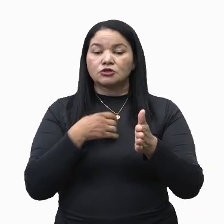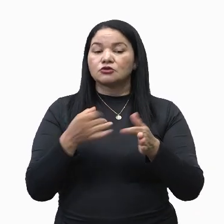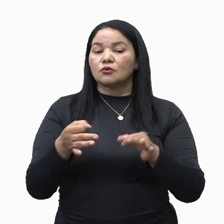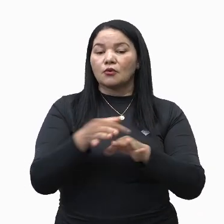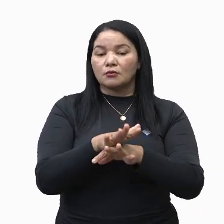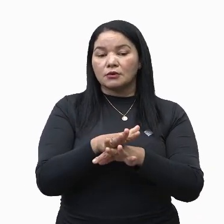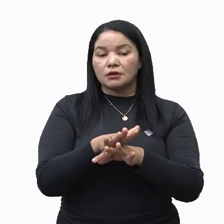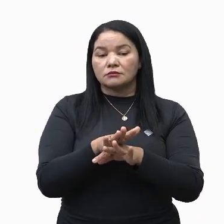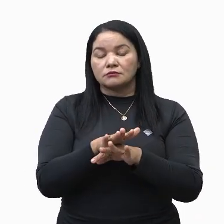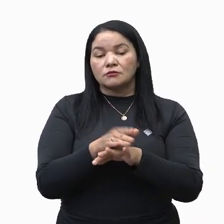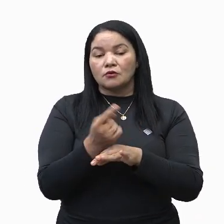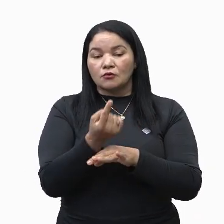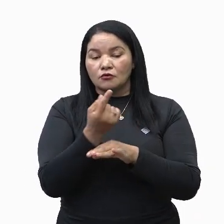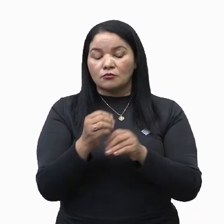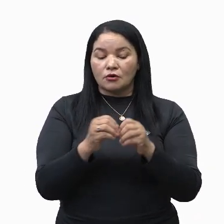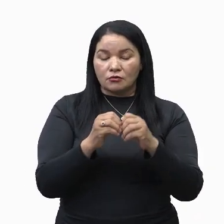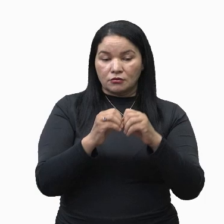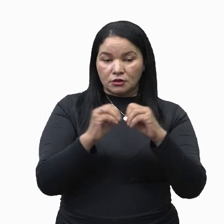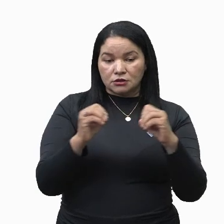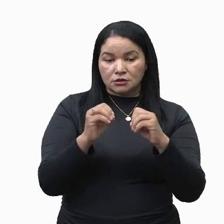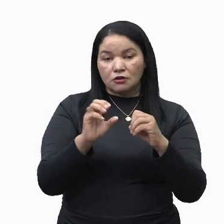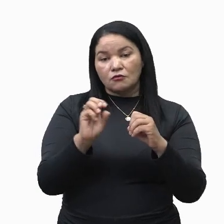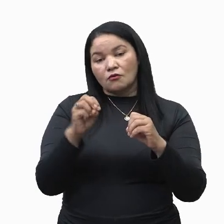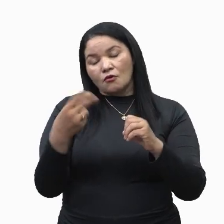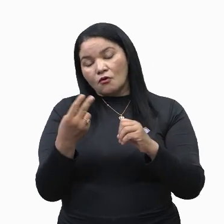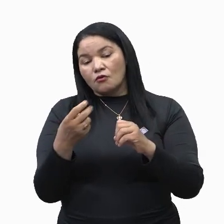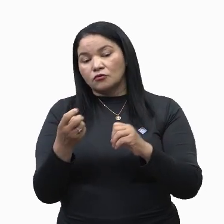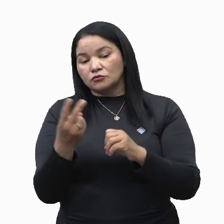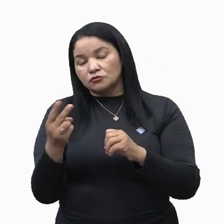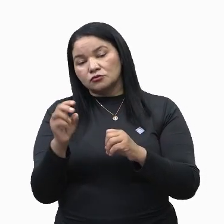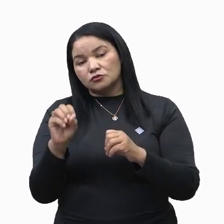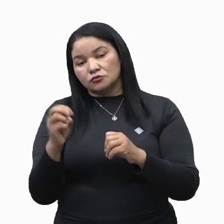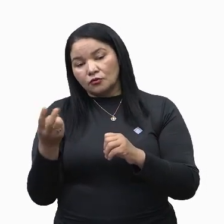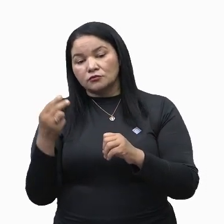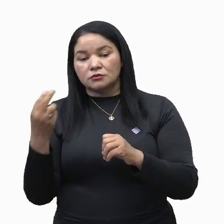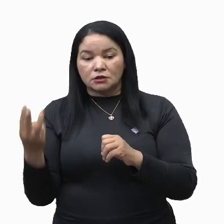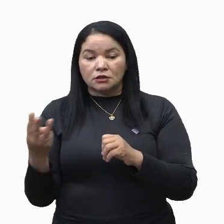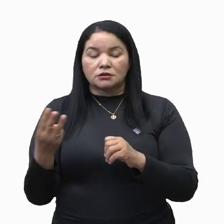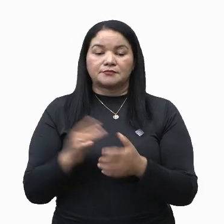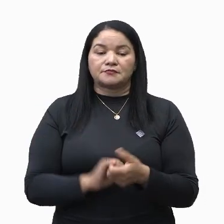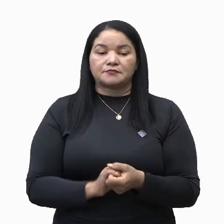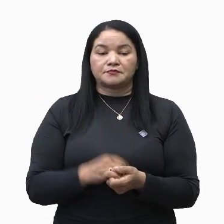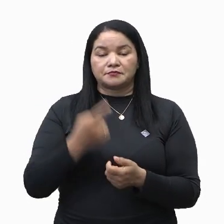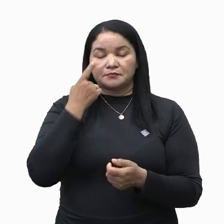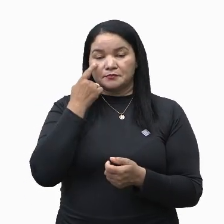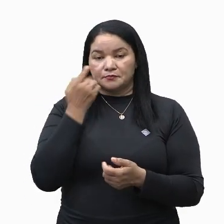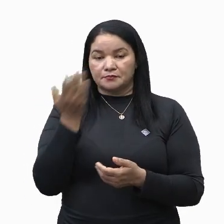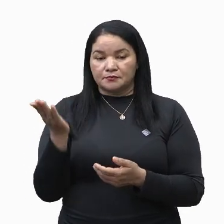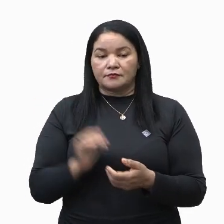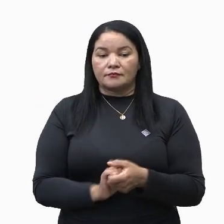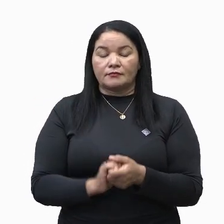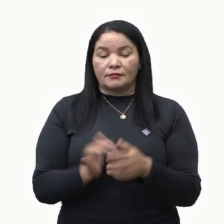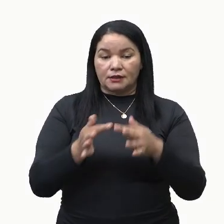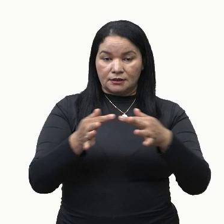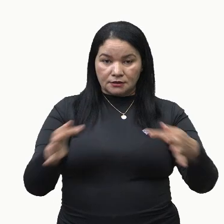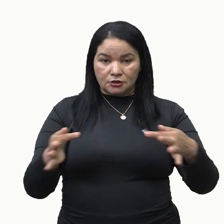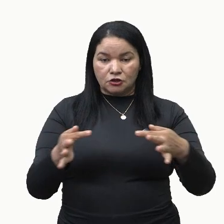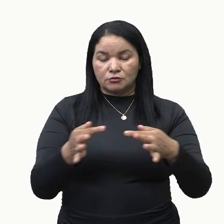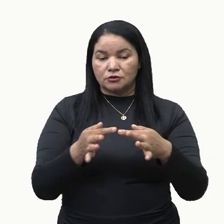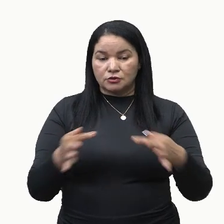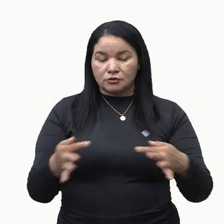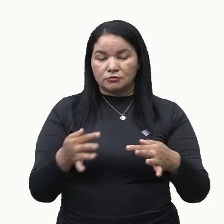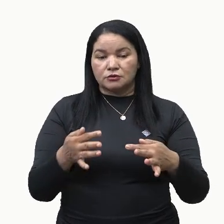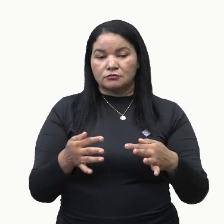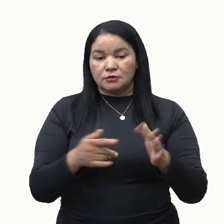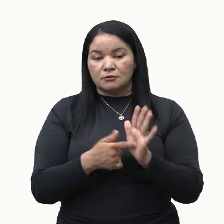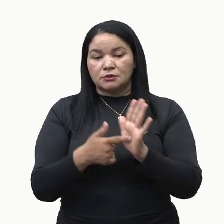oração ou mais, né? Então vamos aqui, olha só como o período simples, que ele